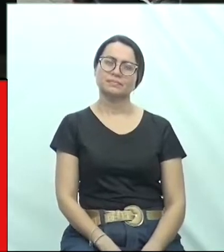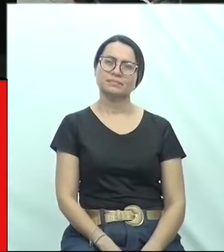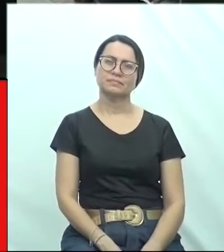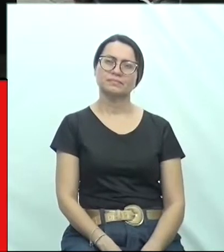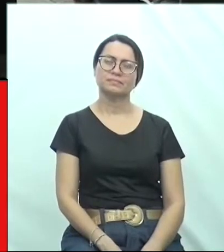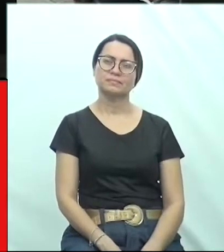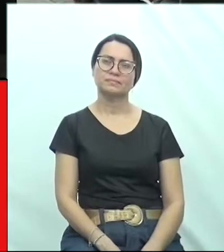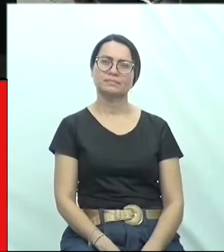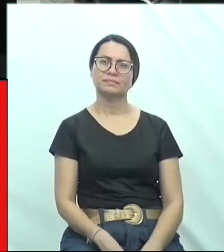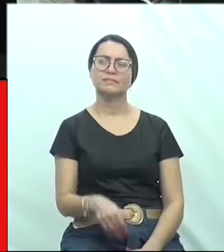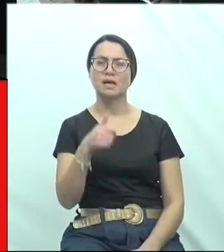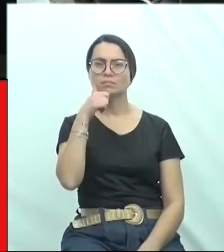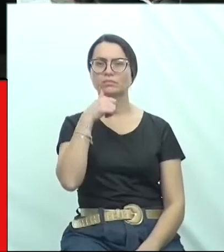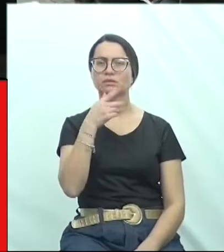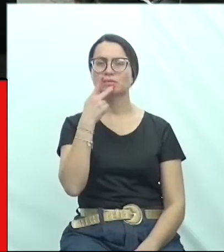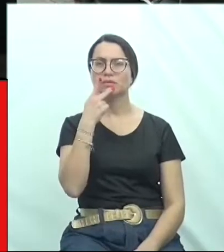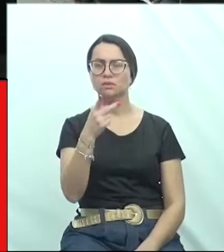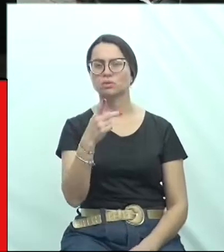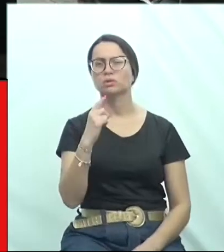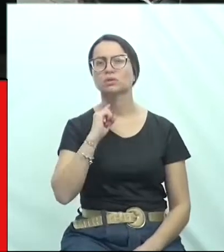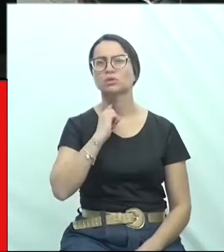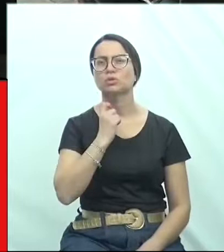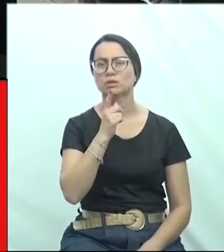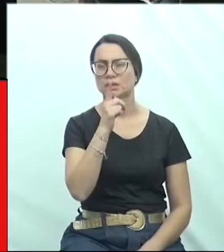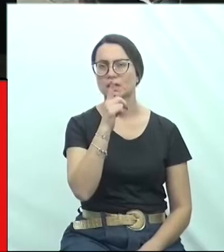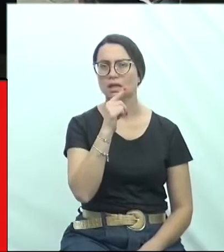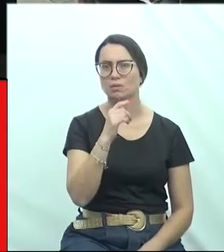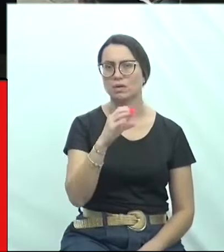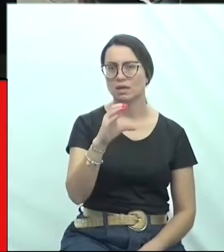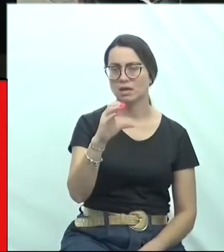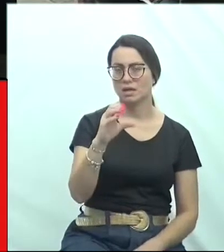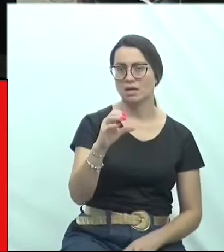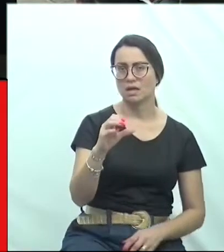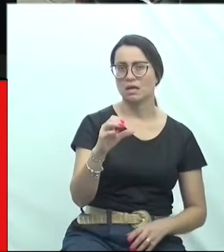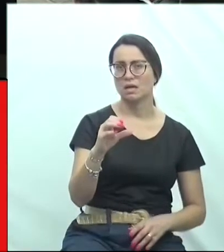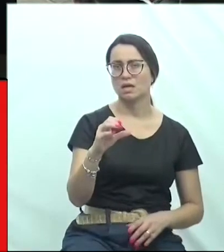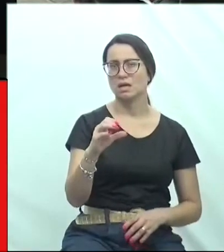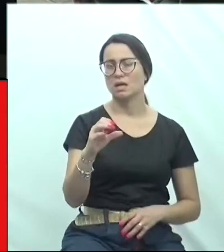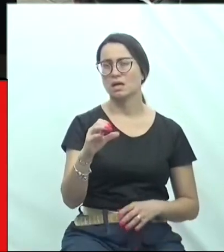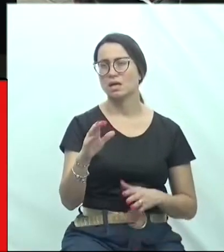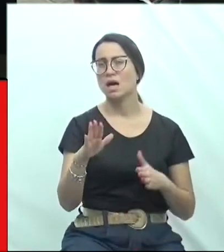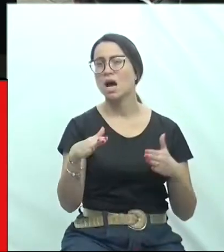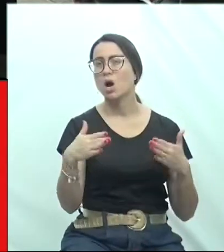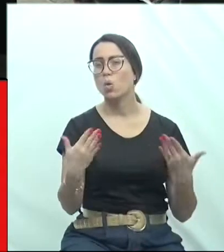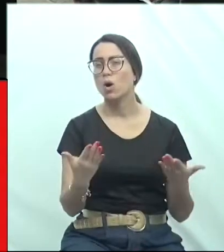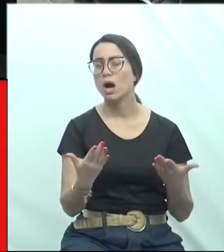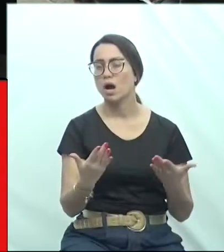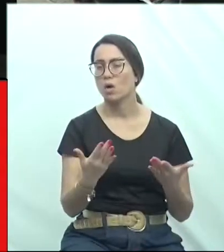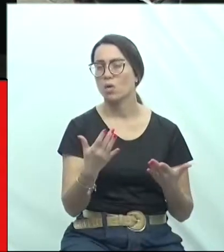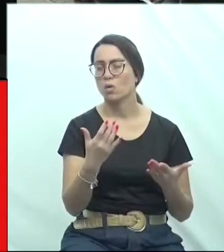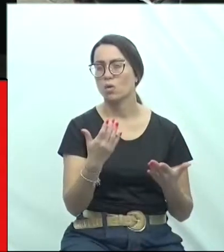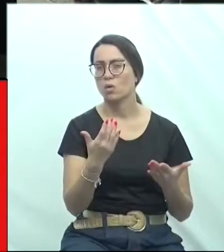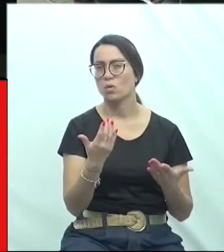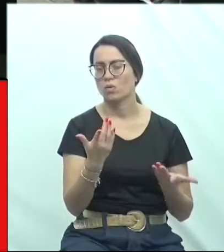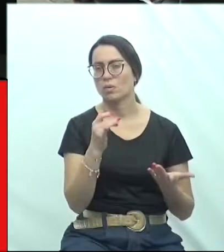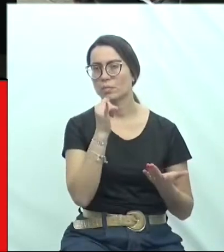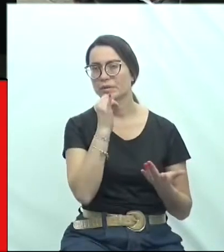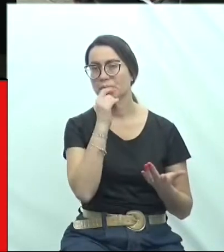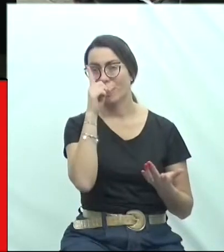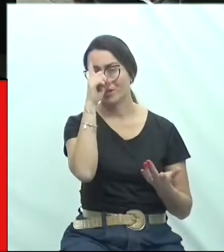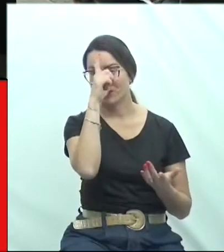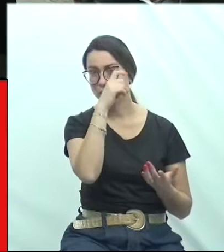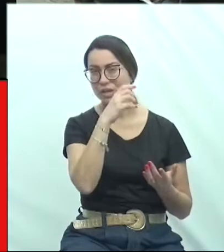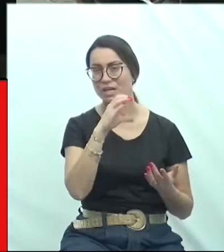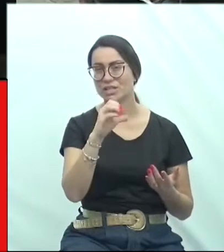ela instala os seus relógios lá 1,5 metros. Qual a dificuldade da Casan, se o problema tão grave é esse,